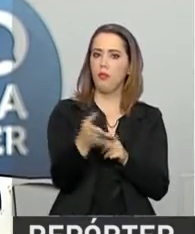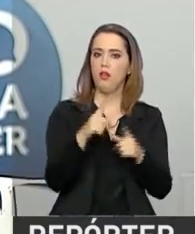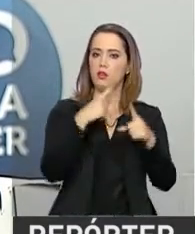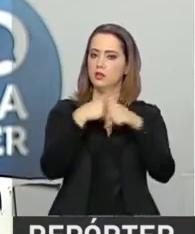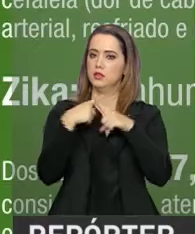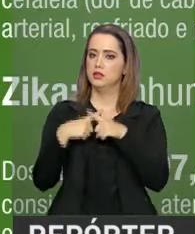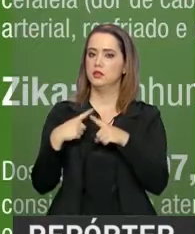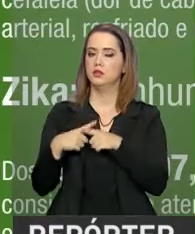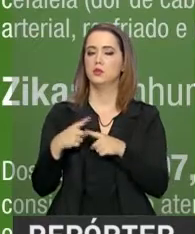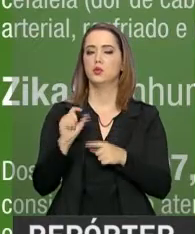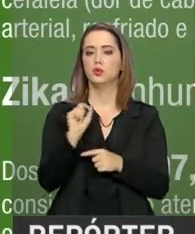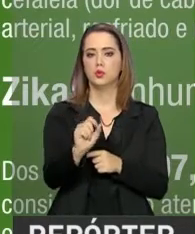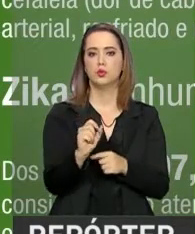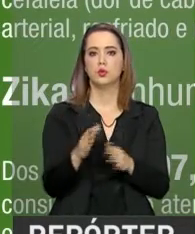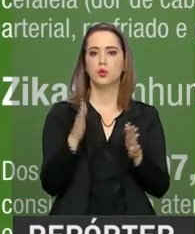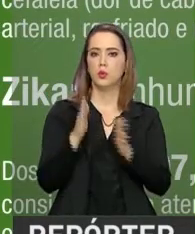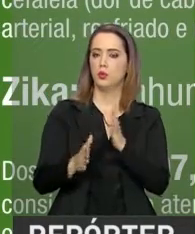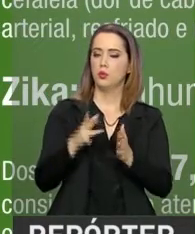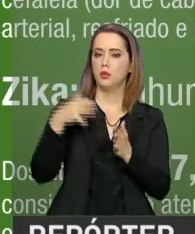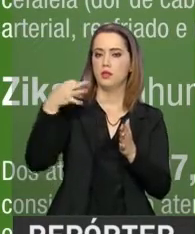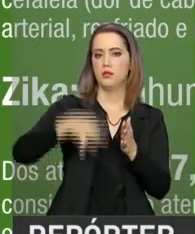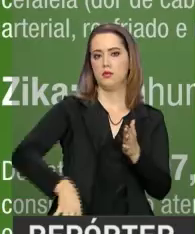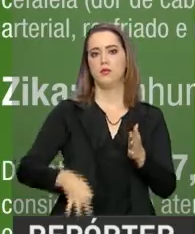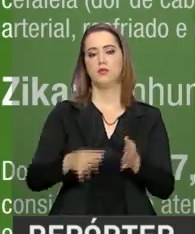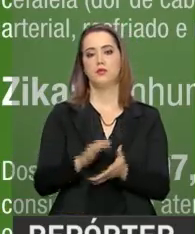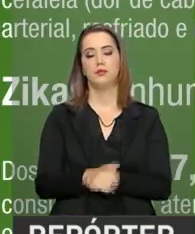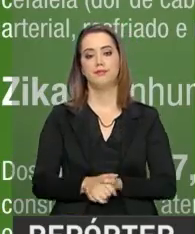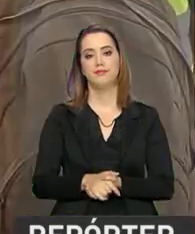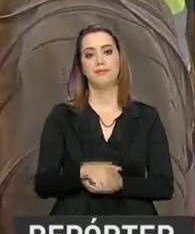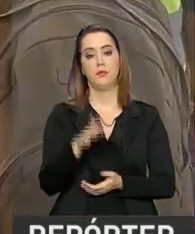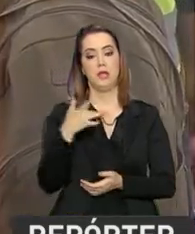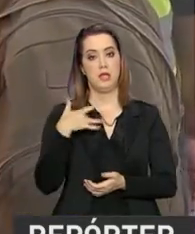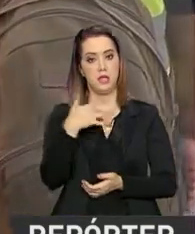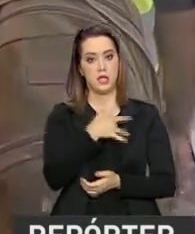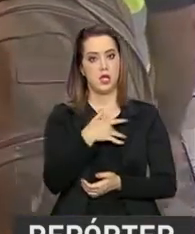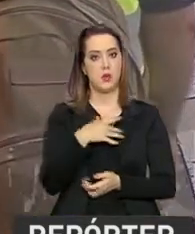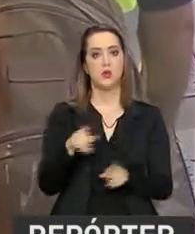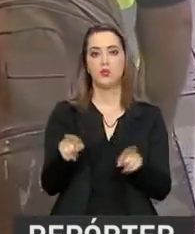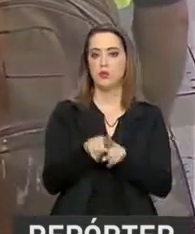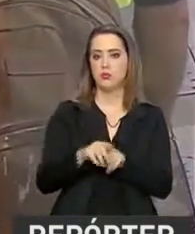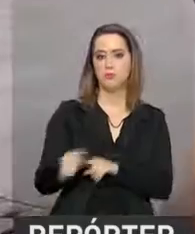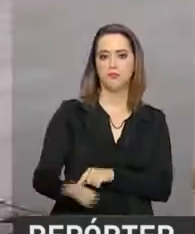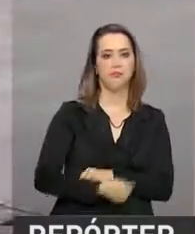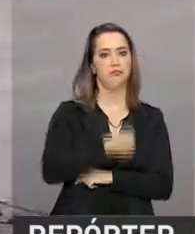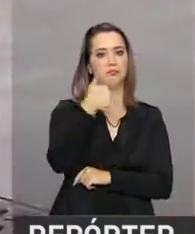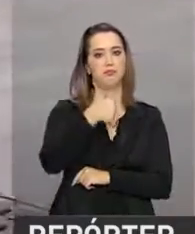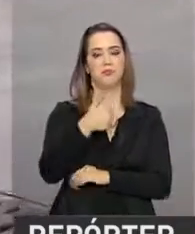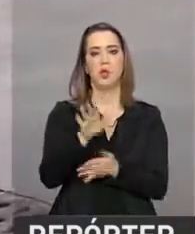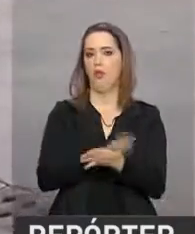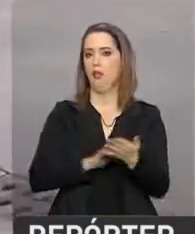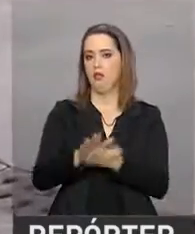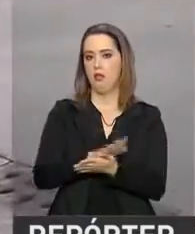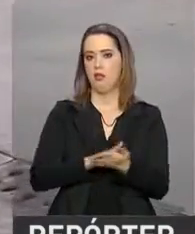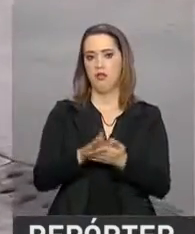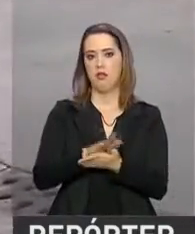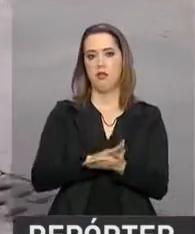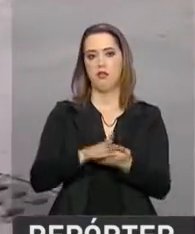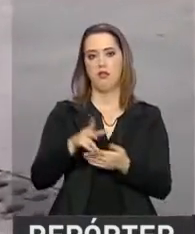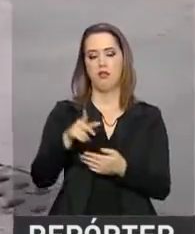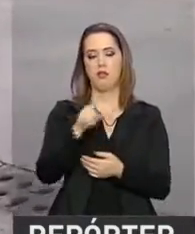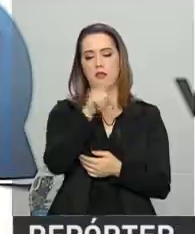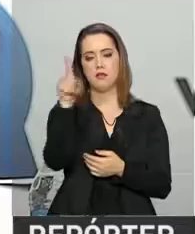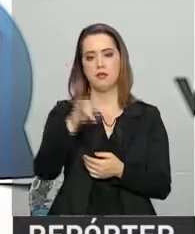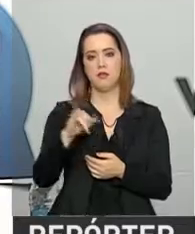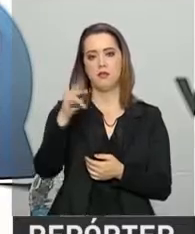sem elefante branco. Tudo ocorreu bem também na área da saúde. Nenhum caso de Zika foi registrado durante os